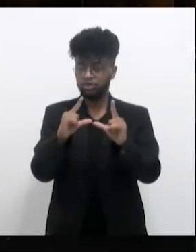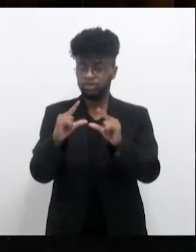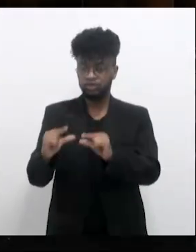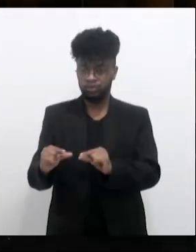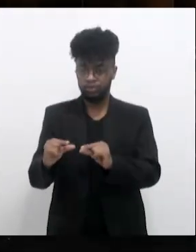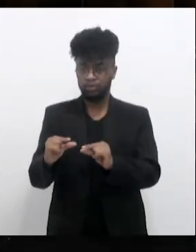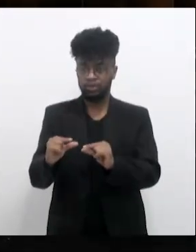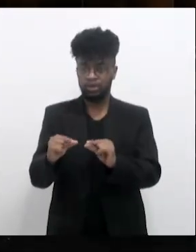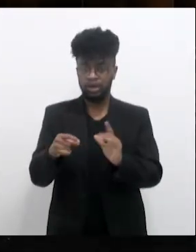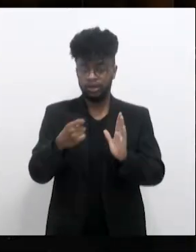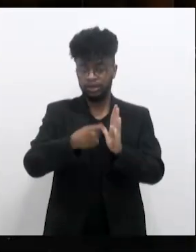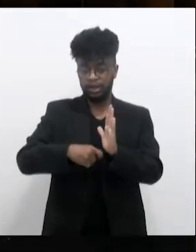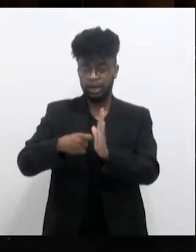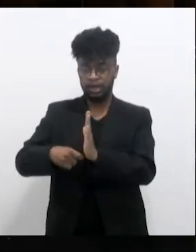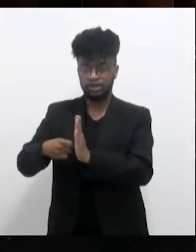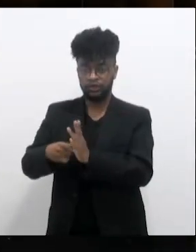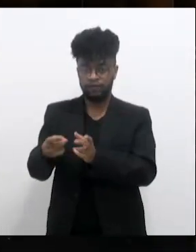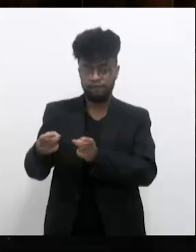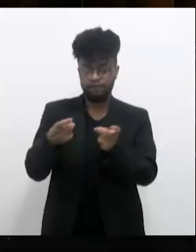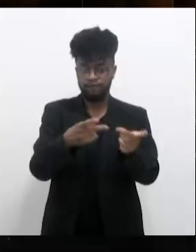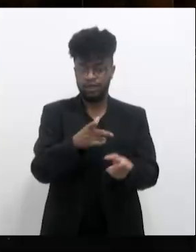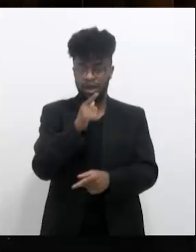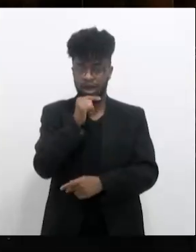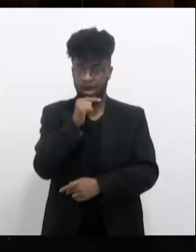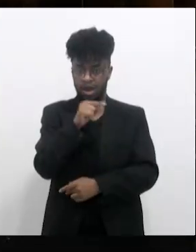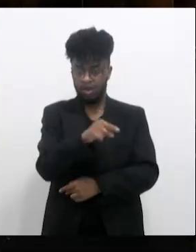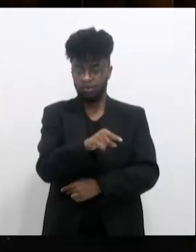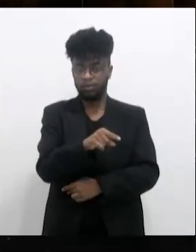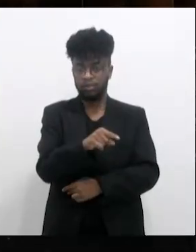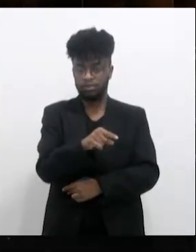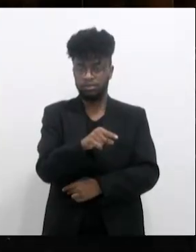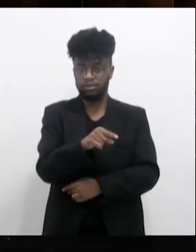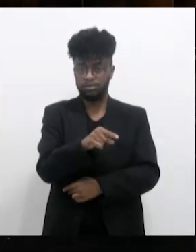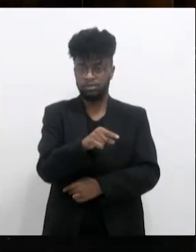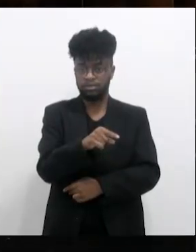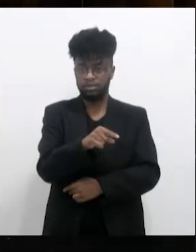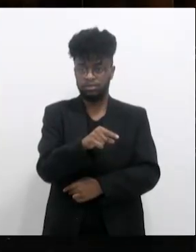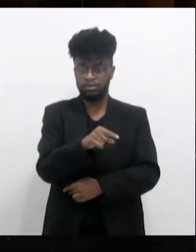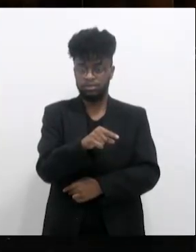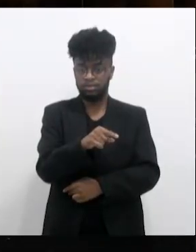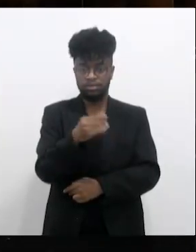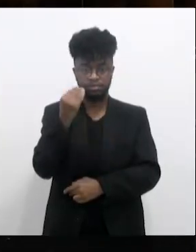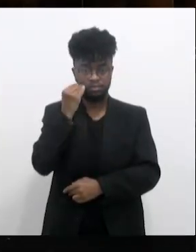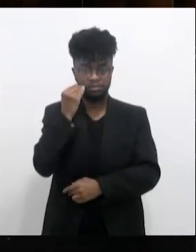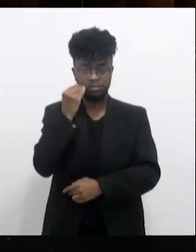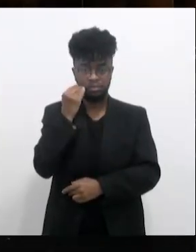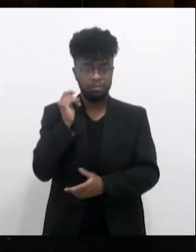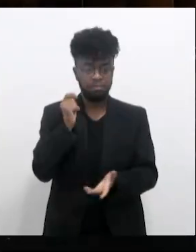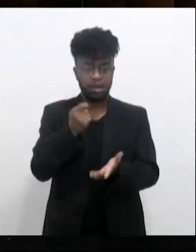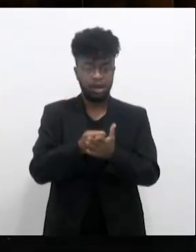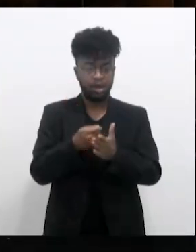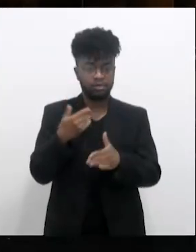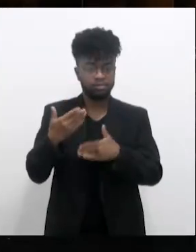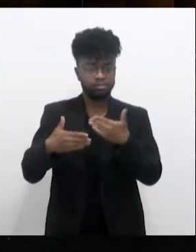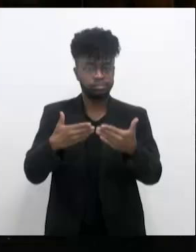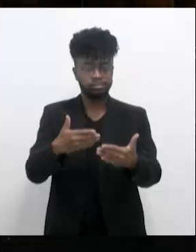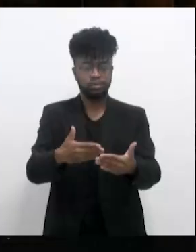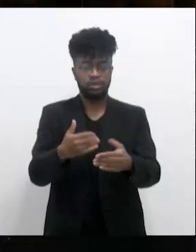da sua tarifa de venda da água para as concessionárias, para ressarcir, ao longo dos